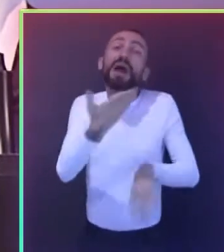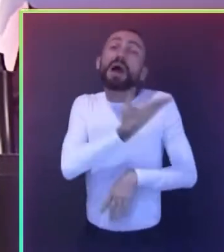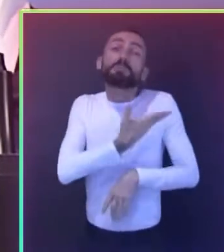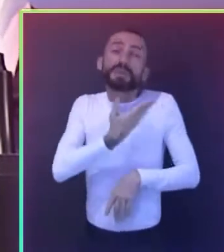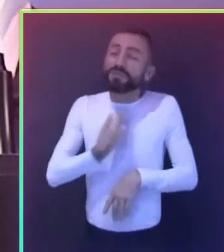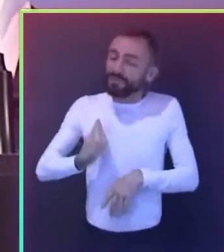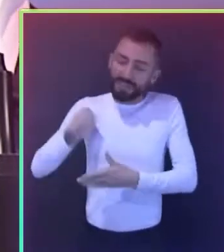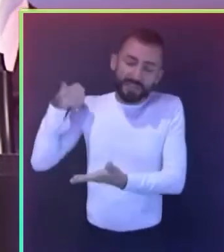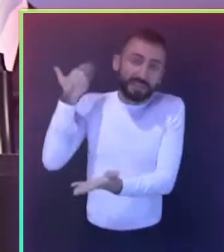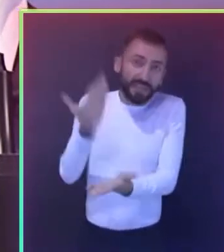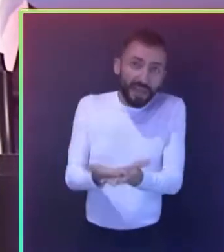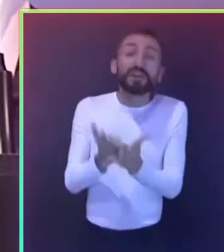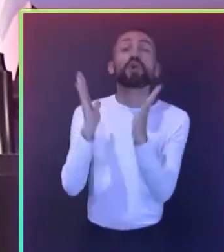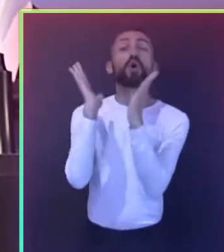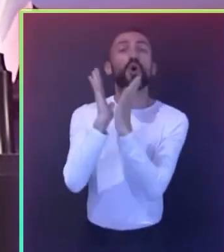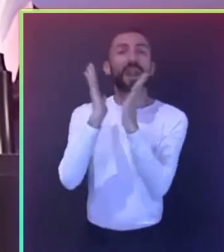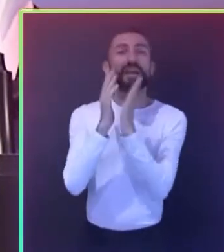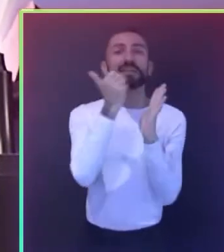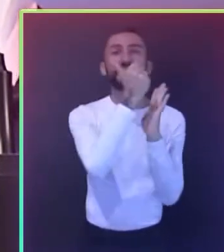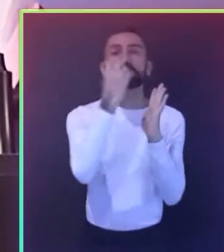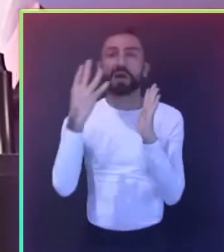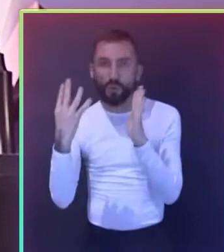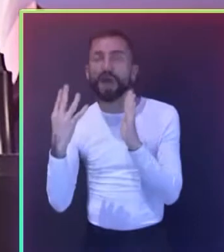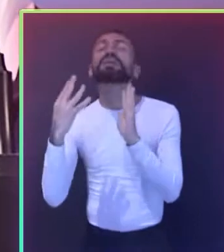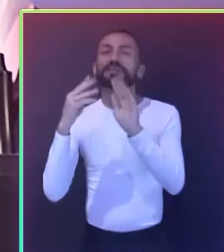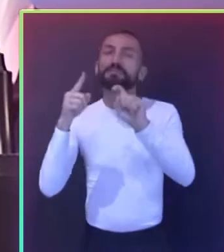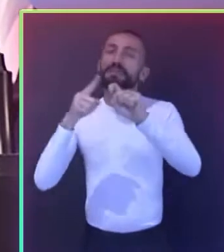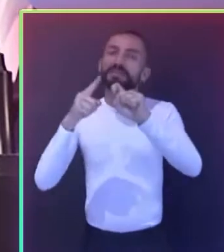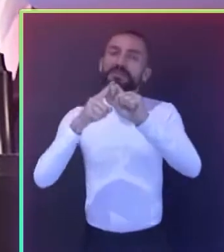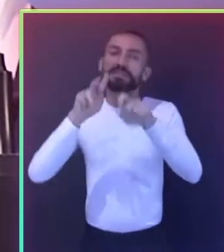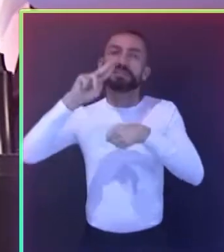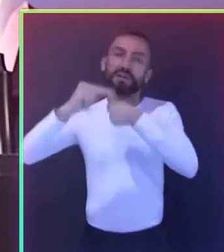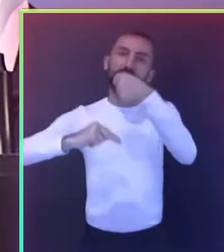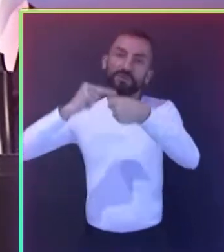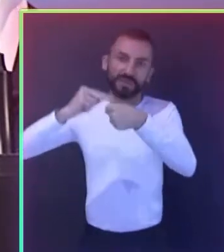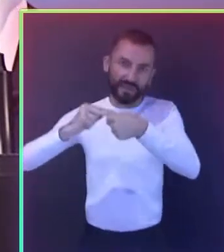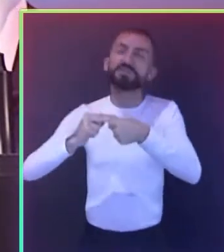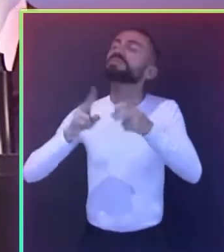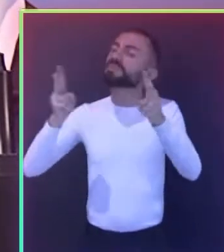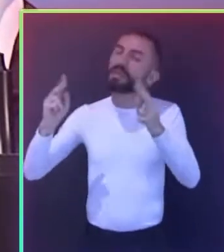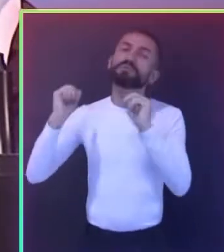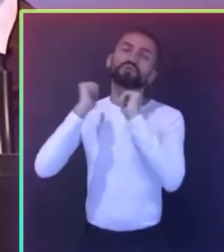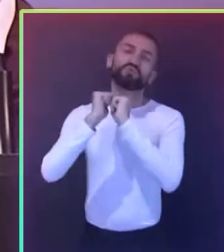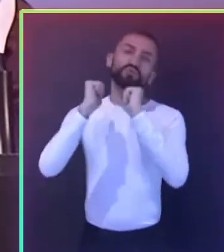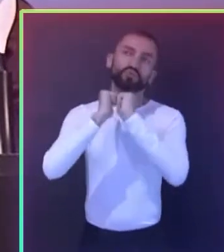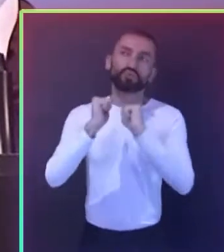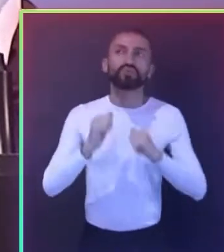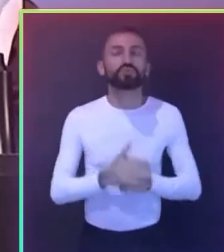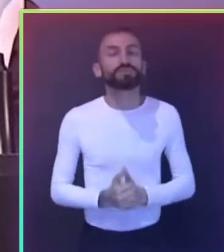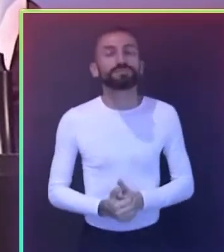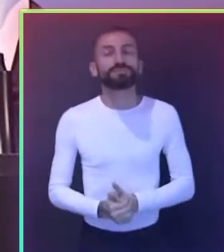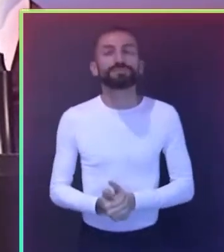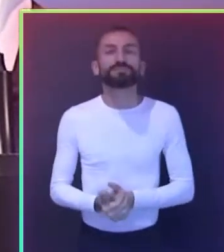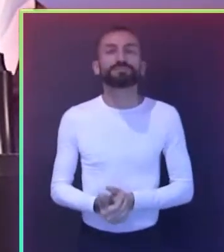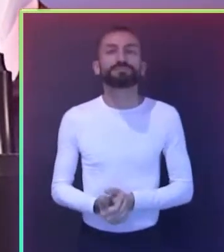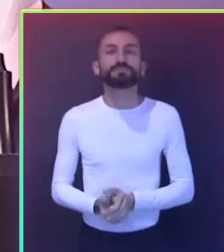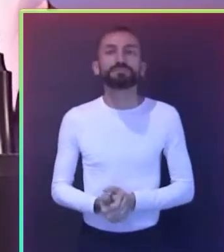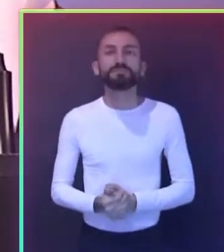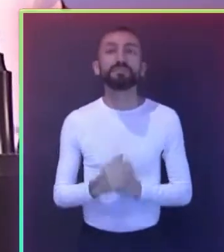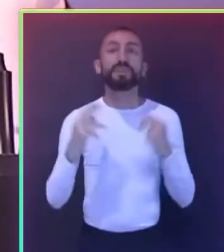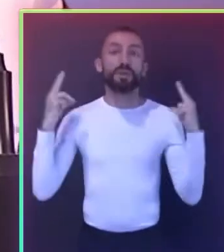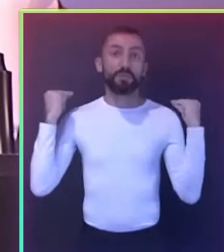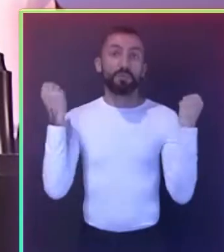e aos colegas da 14ª turma de medicina da Unesp pela presença comigo sempre e a